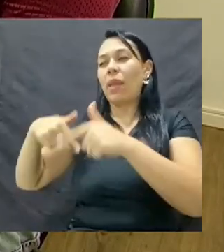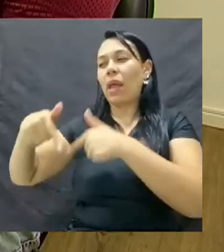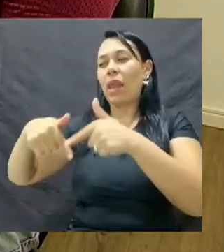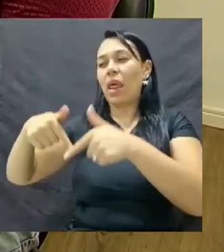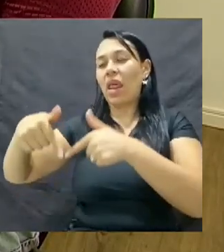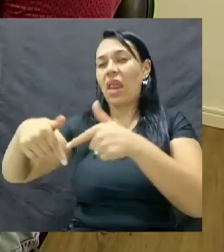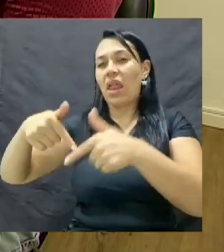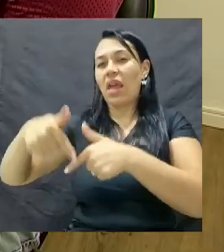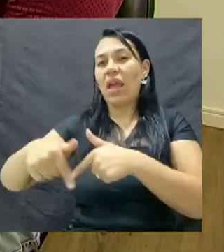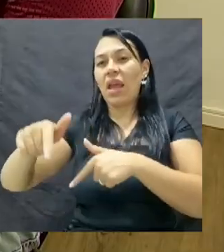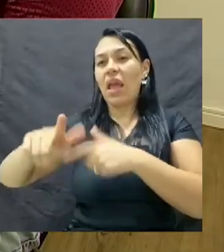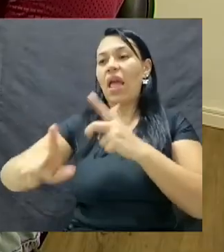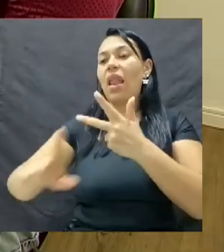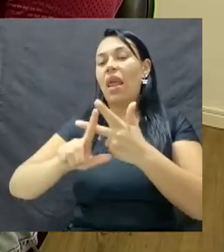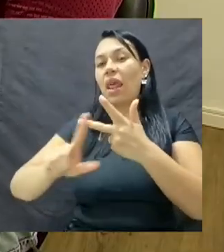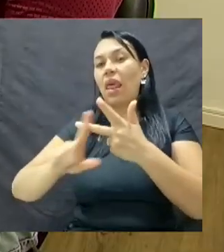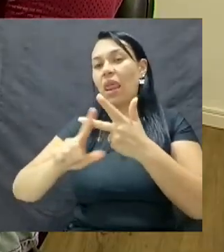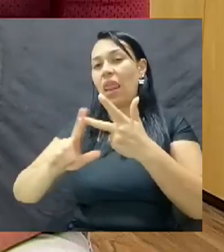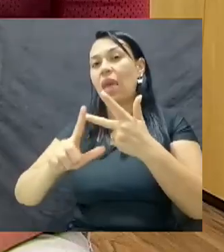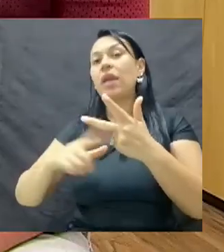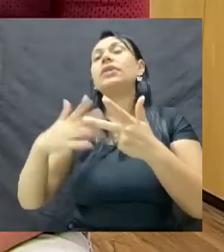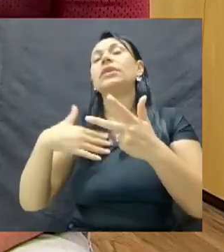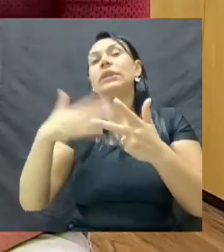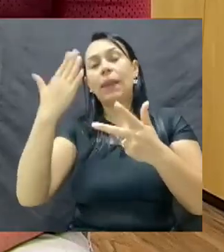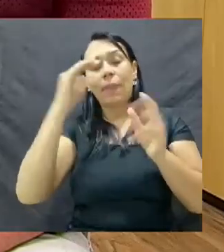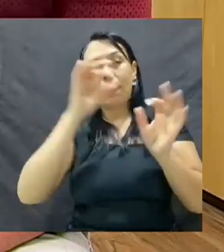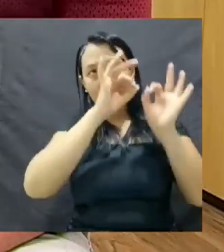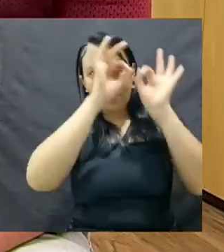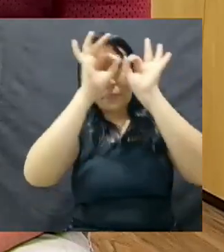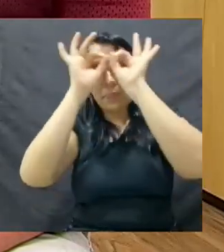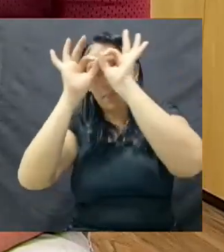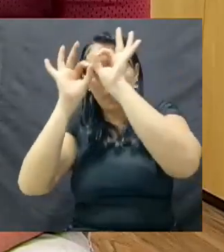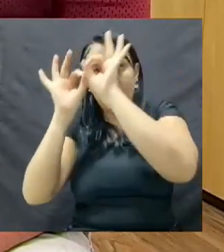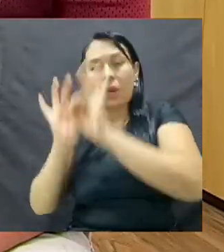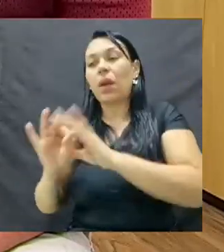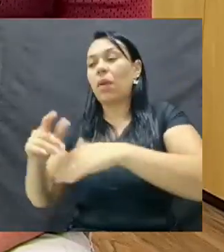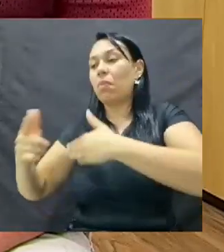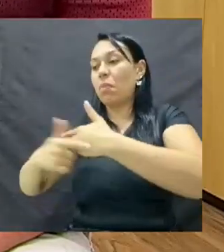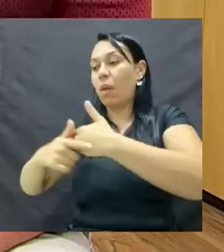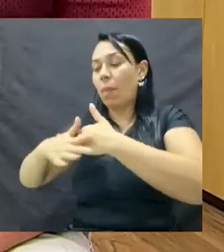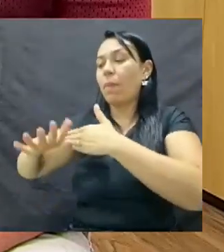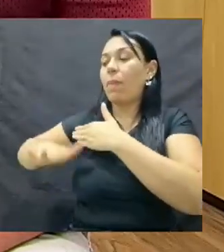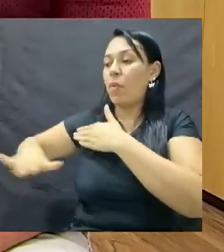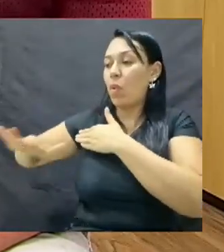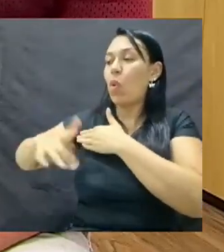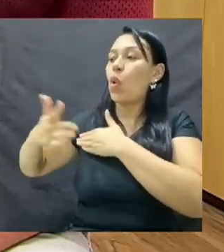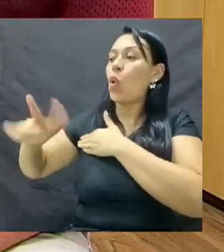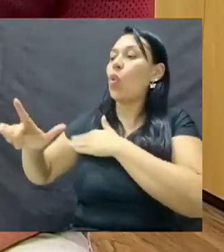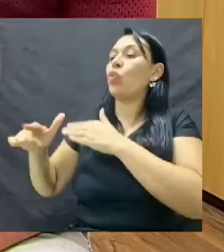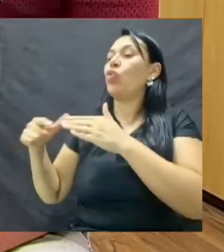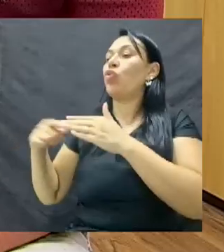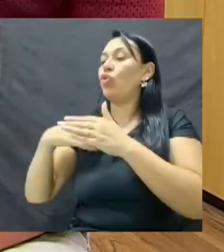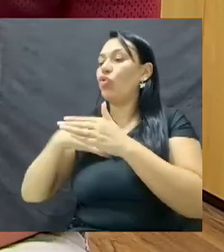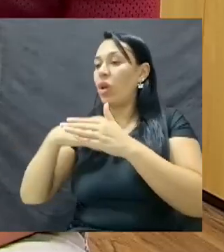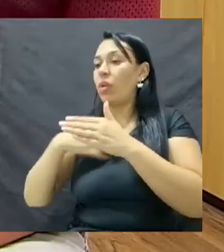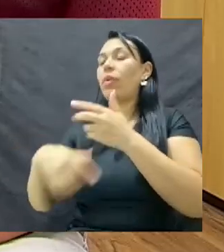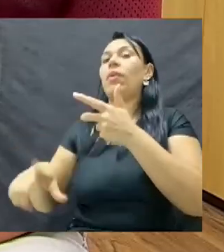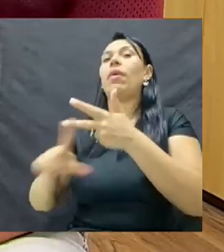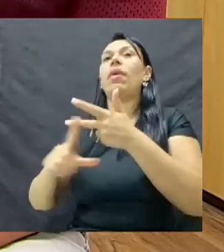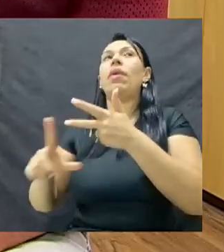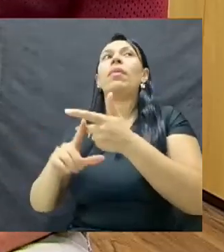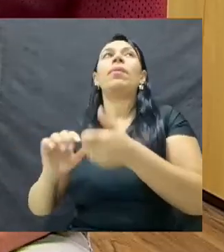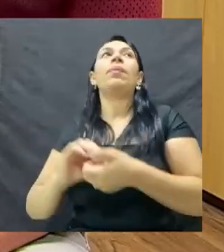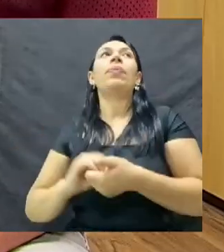ele acompanha até mais de perto, pelas funções da diretoria-geral, a rotina do setor legislativo.